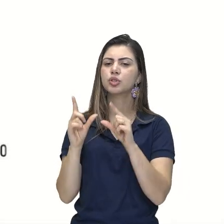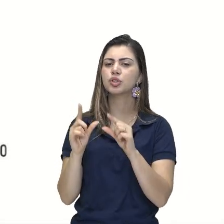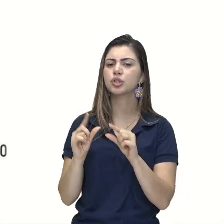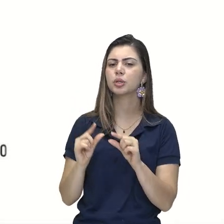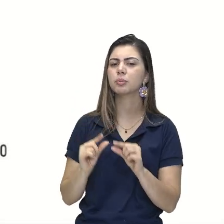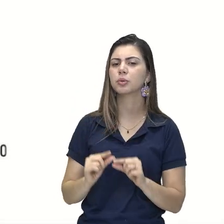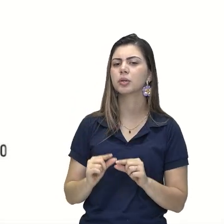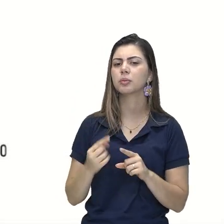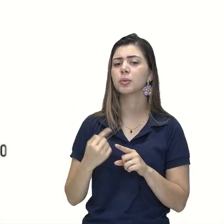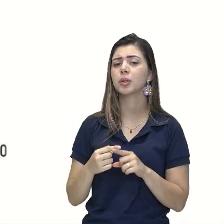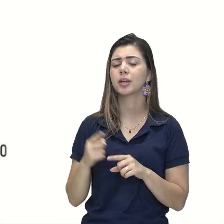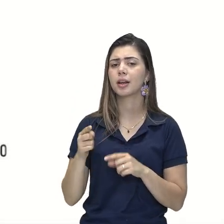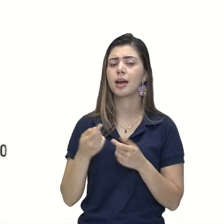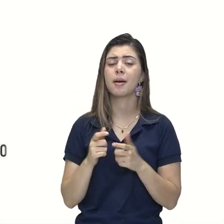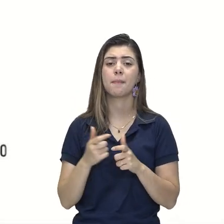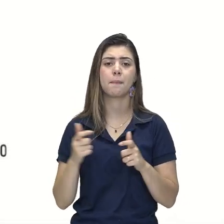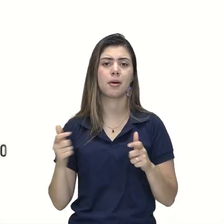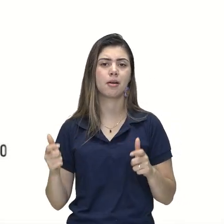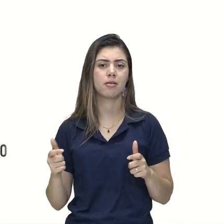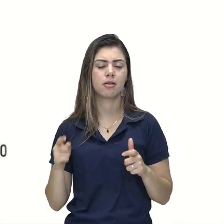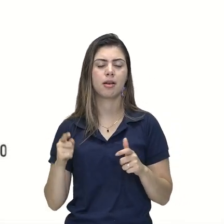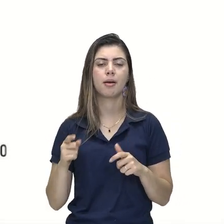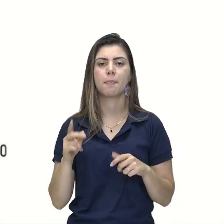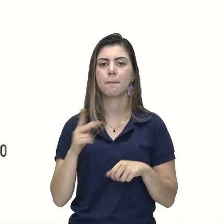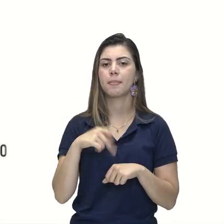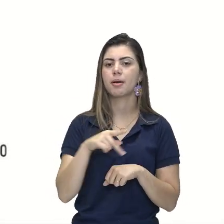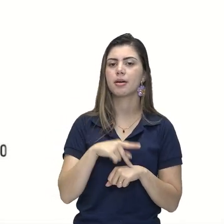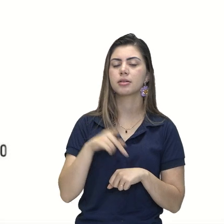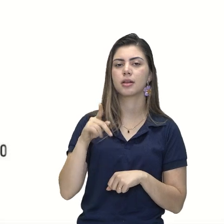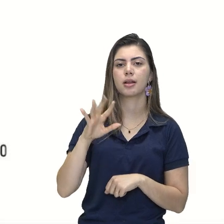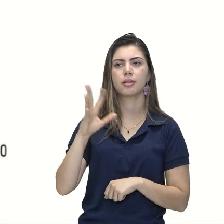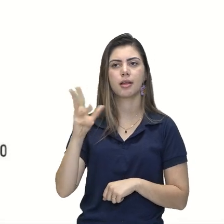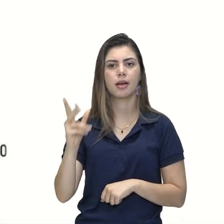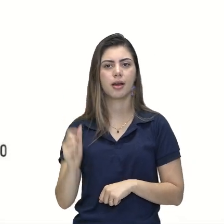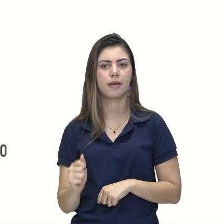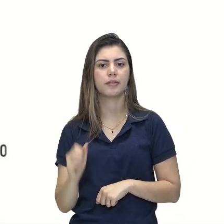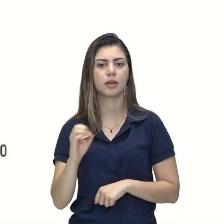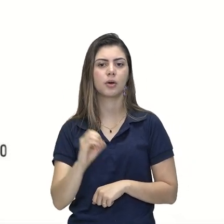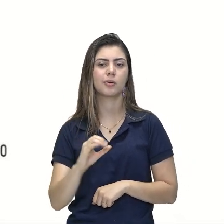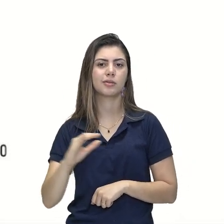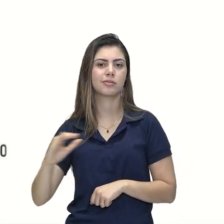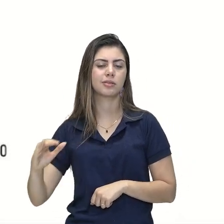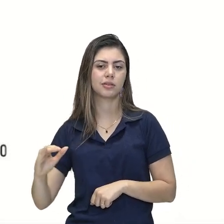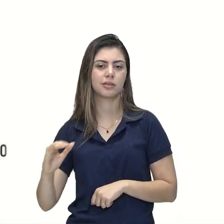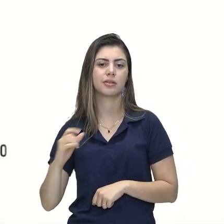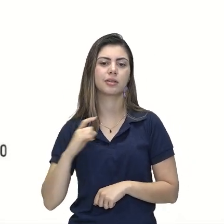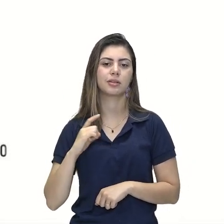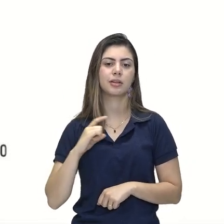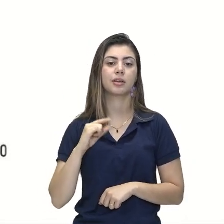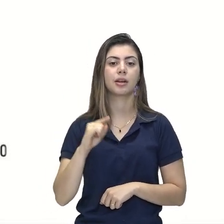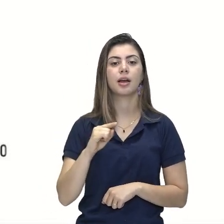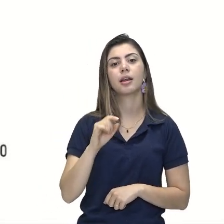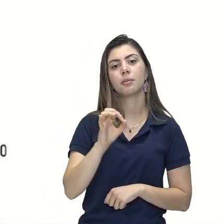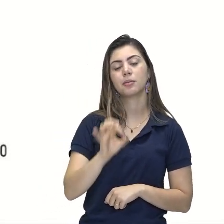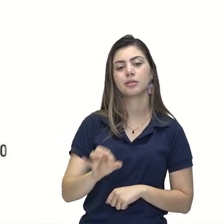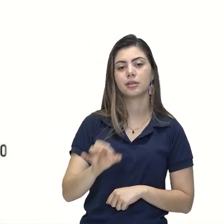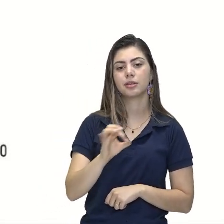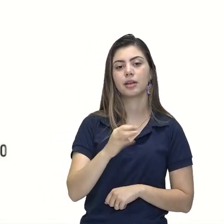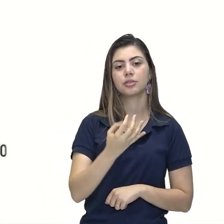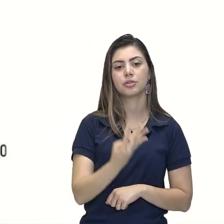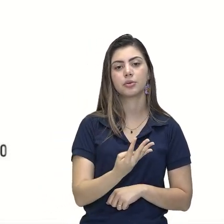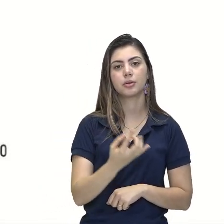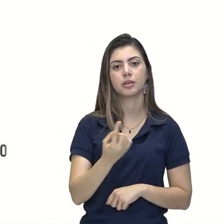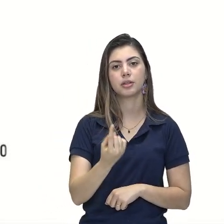a maioria desses países da África, da Oceania, eles estão ali entre essa faixa de